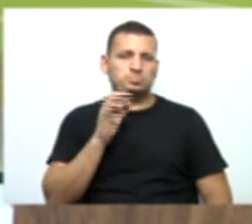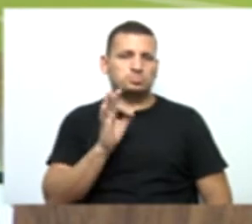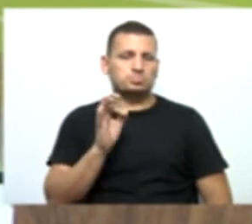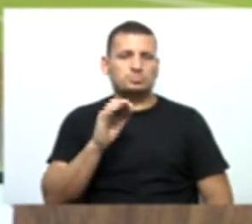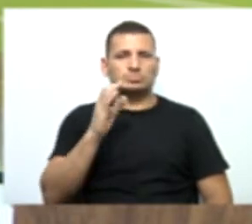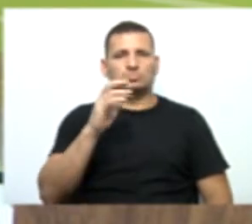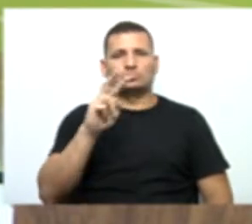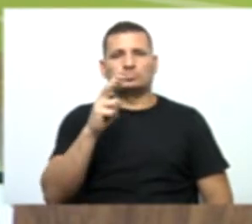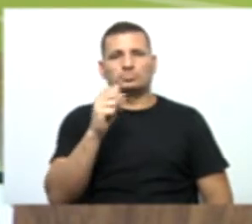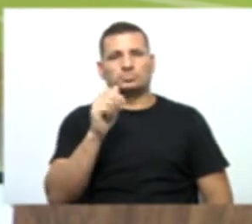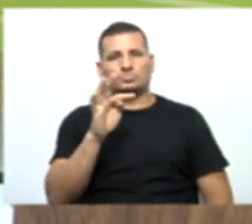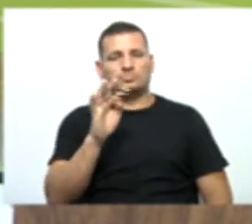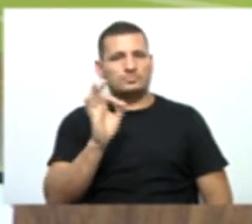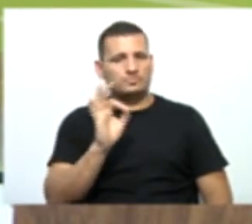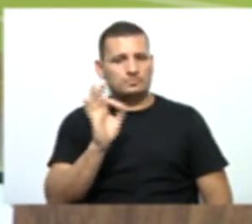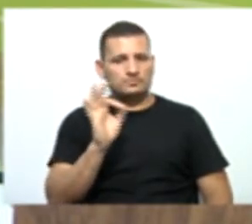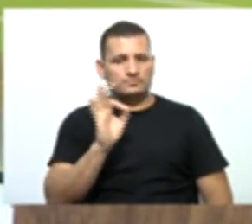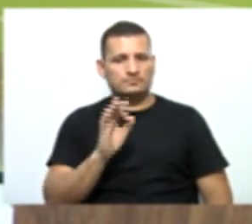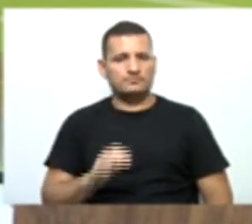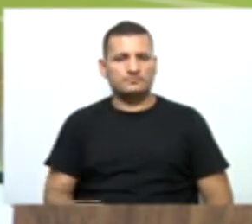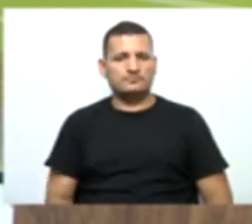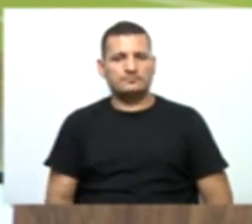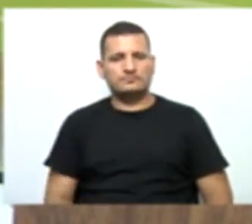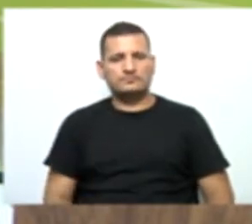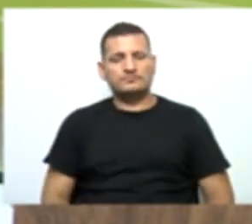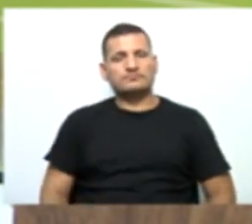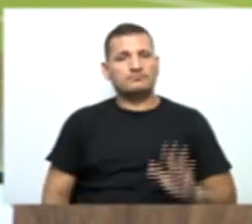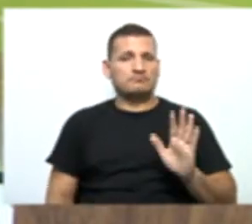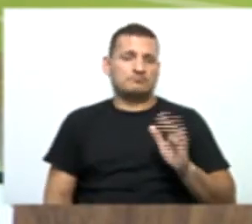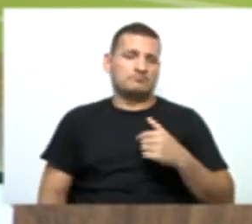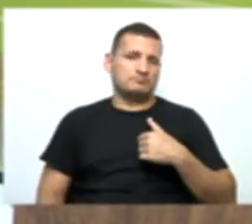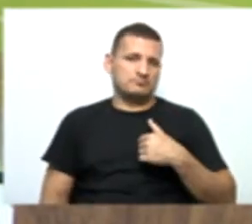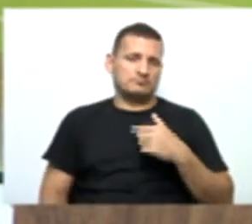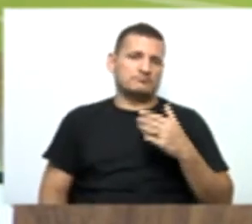chat, porém eu queria fazer um complemento,